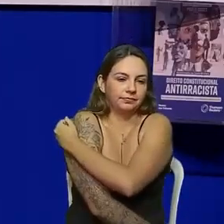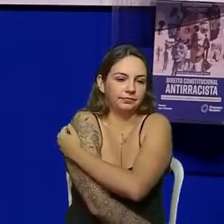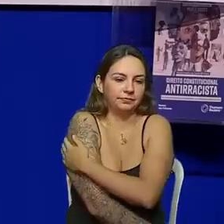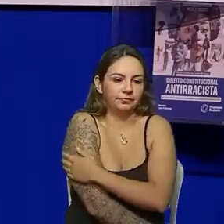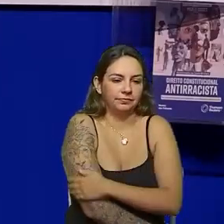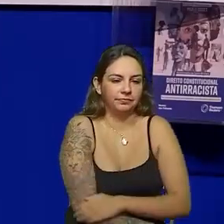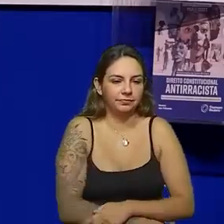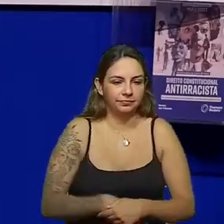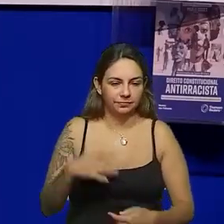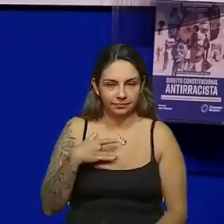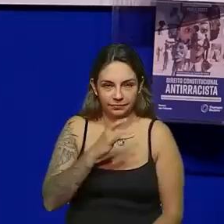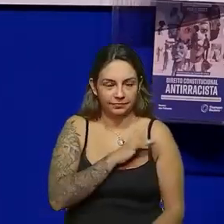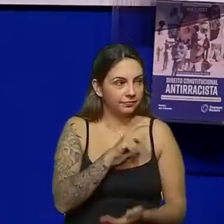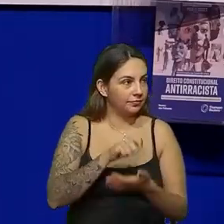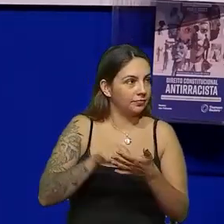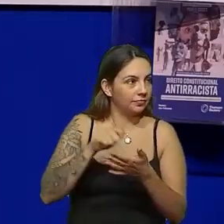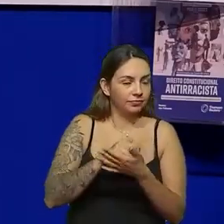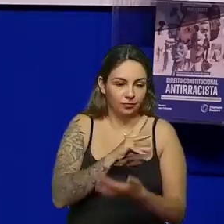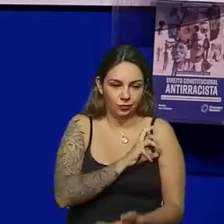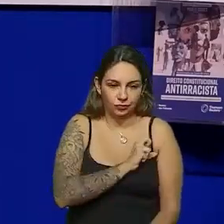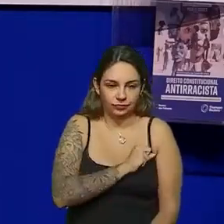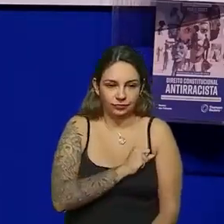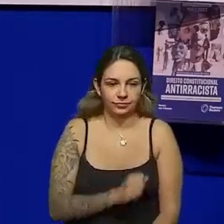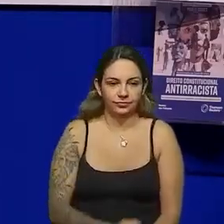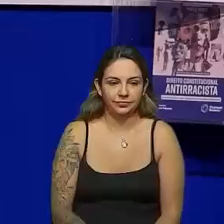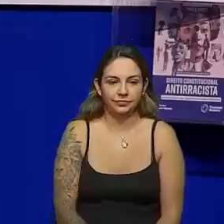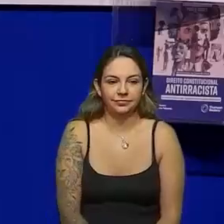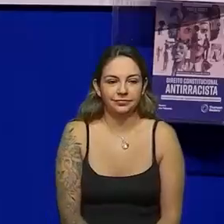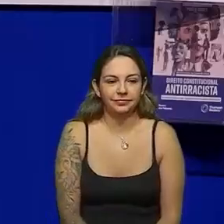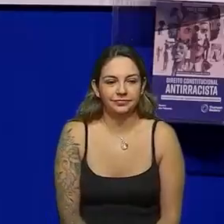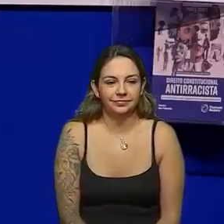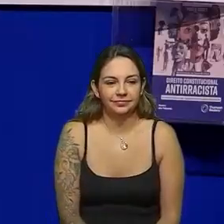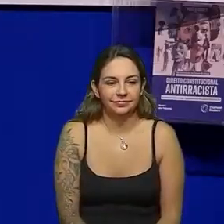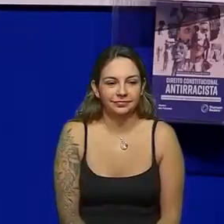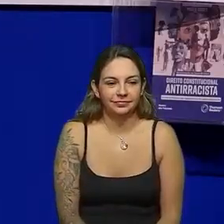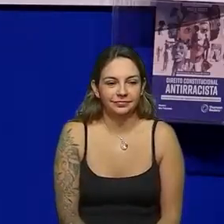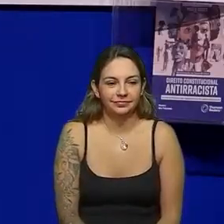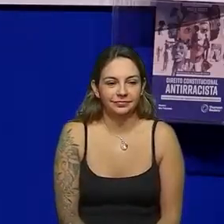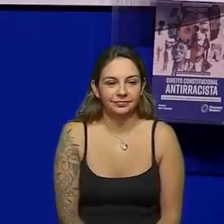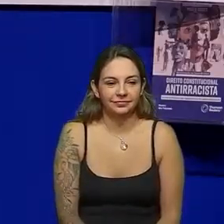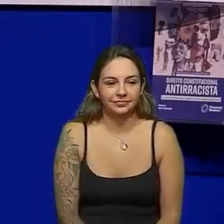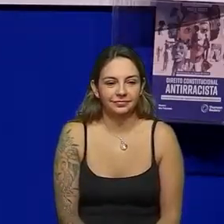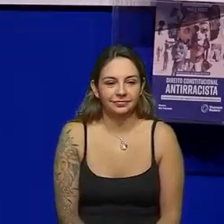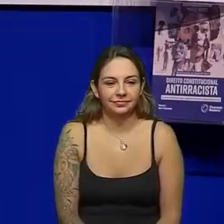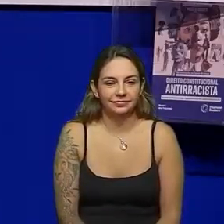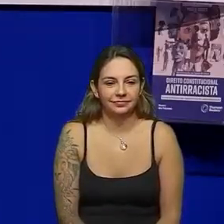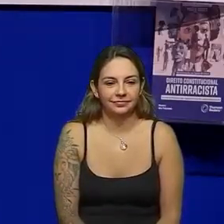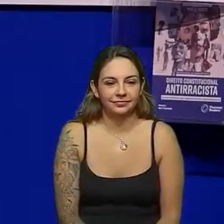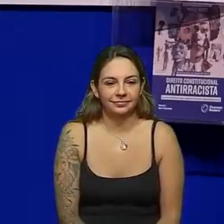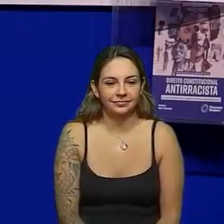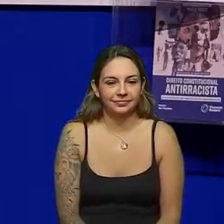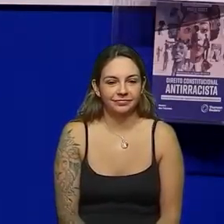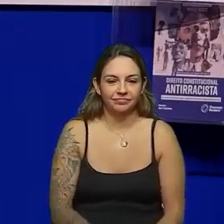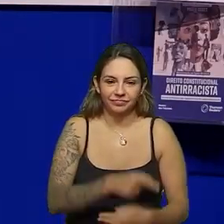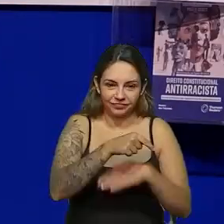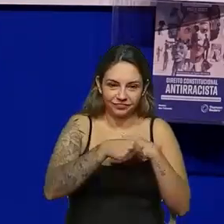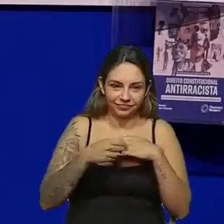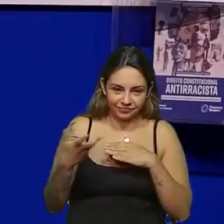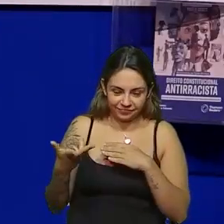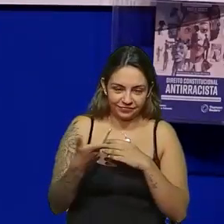Mas o meu medo de escrever um romance, eu gostaria de dissertar sobre o tema aqui do lado de um